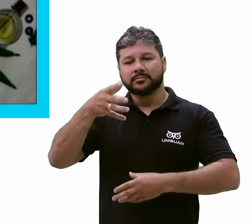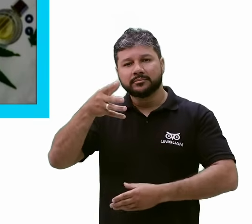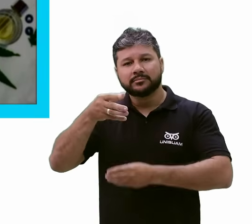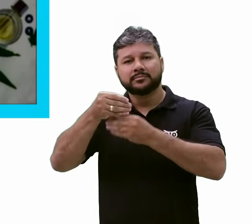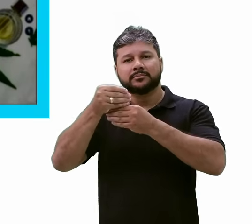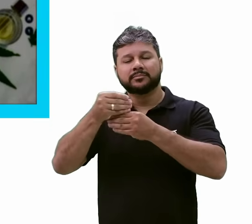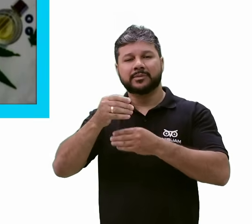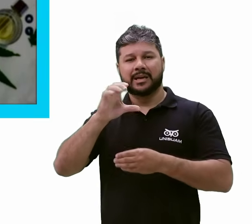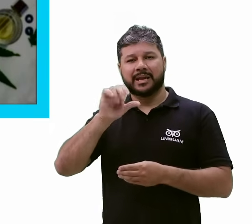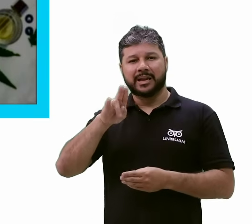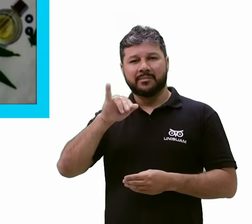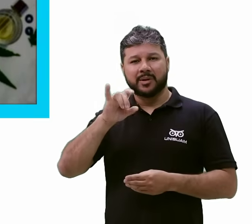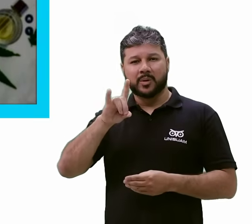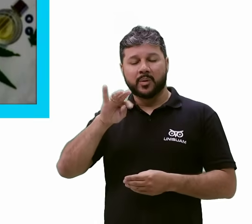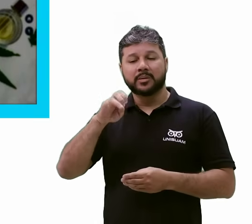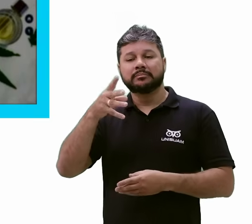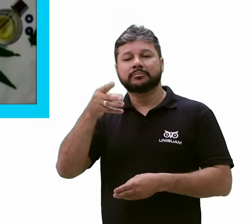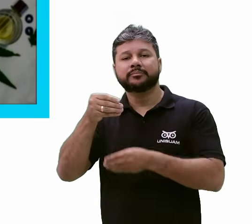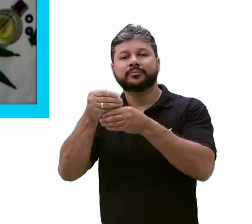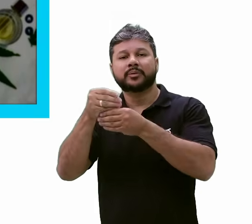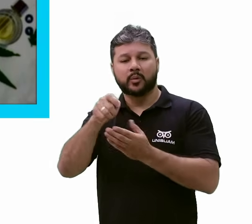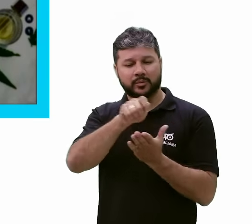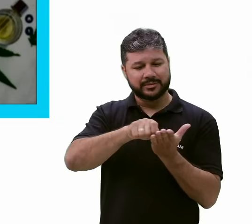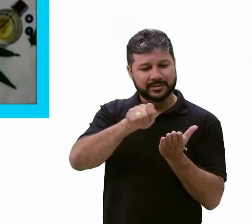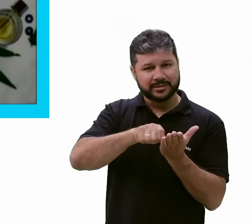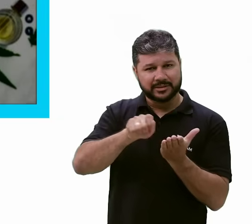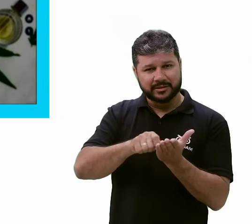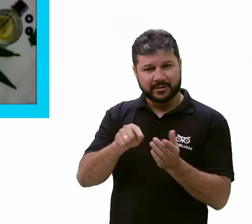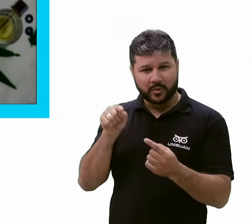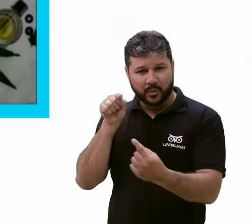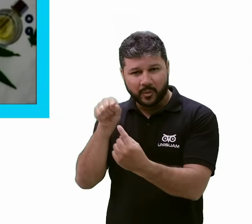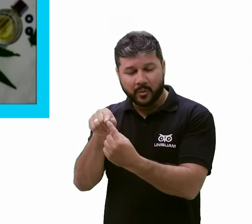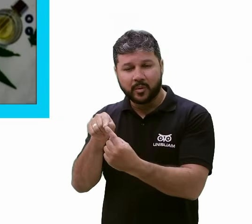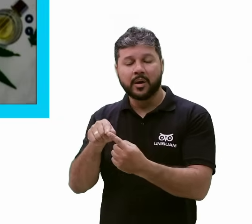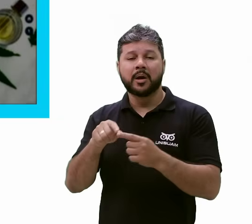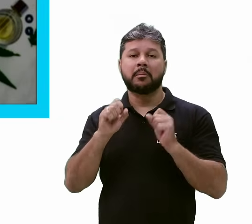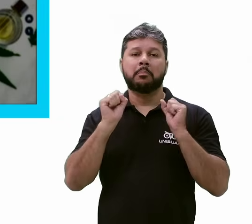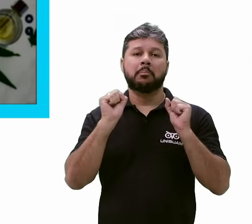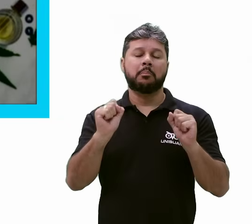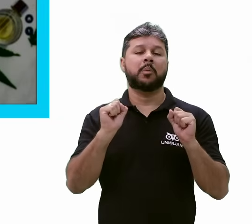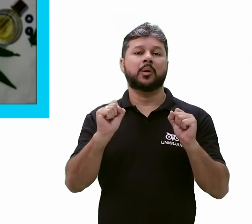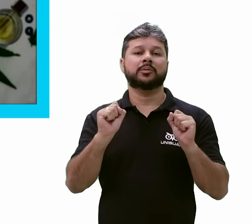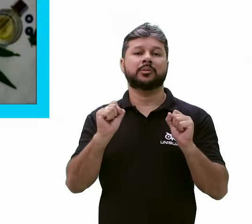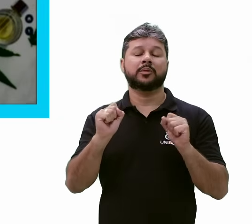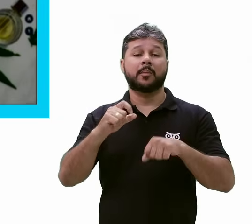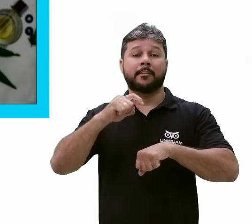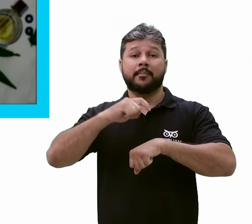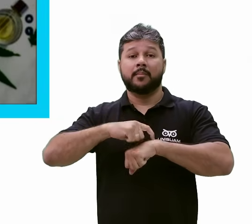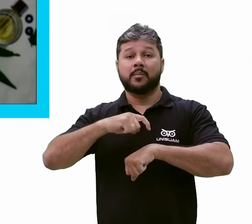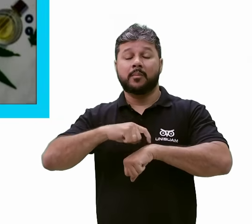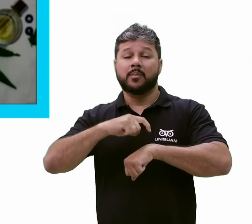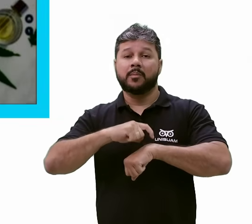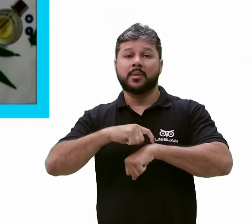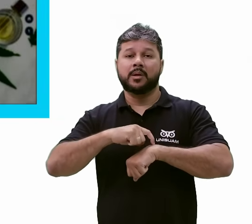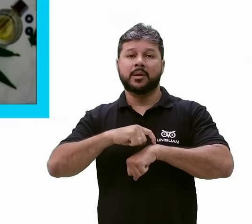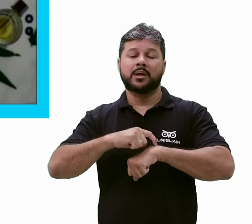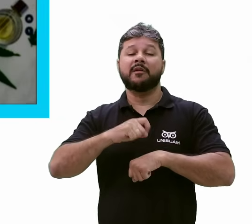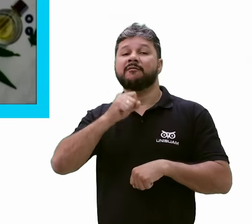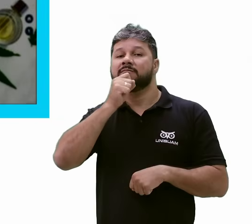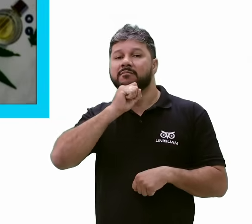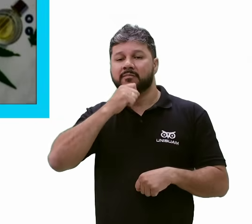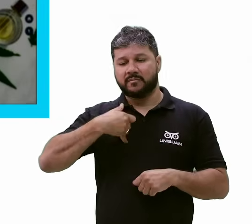gente adicionar fitocannabinoides, tá? A prescrição pode ser no